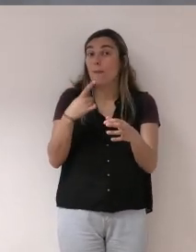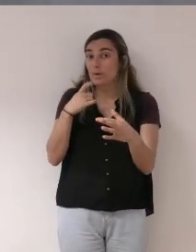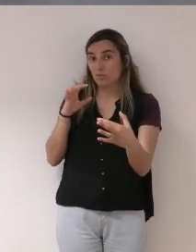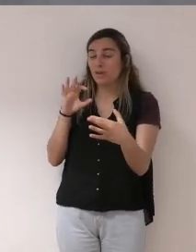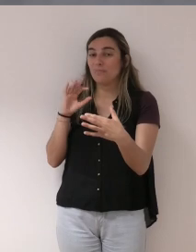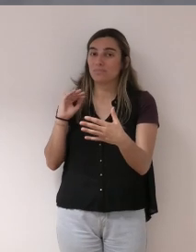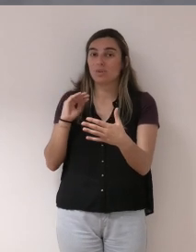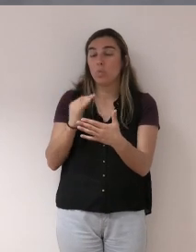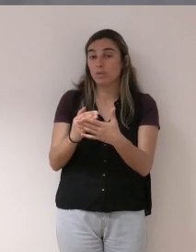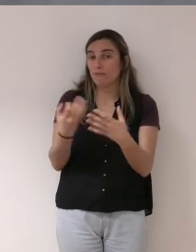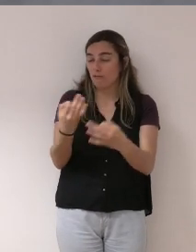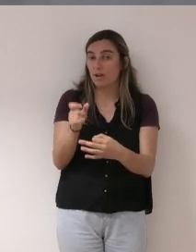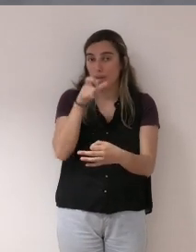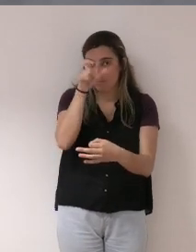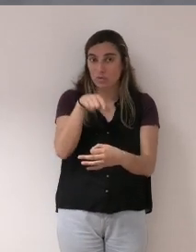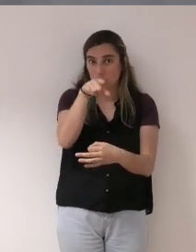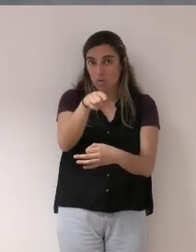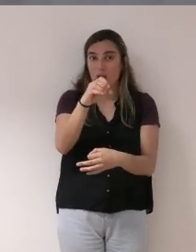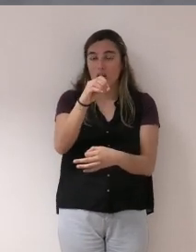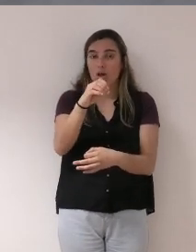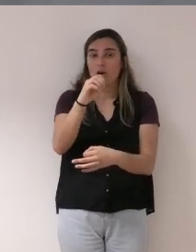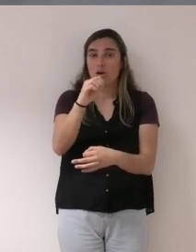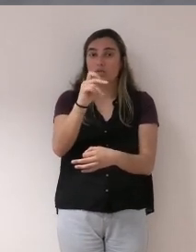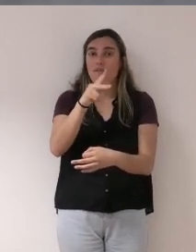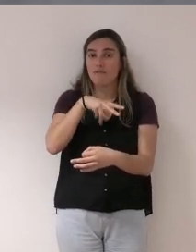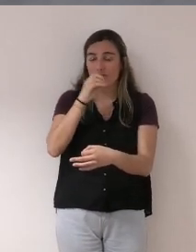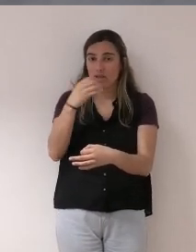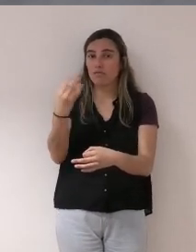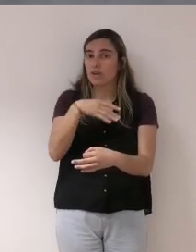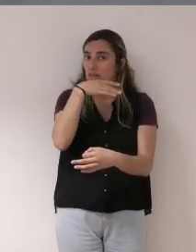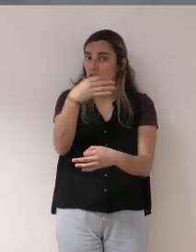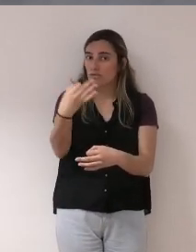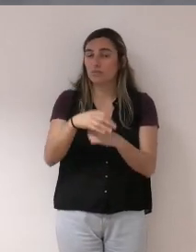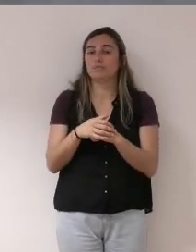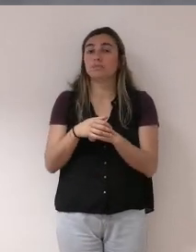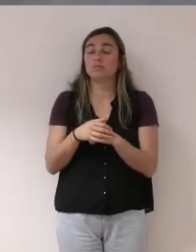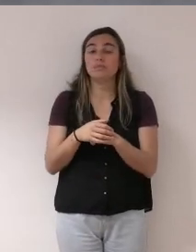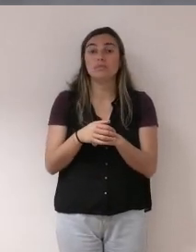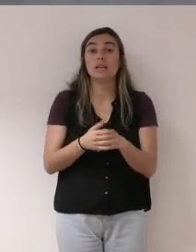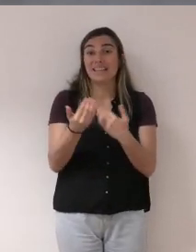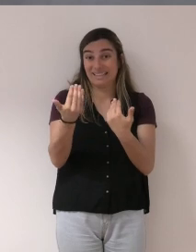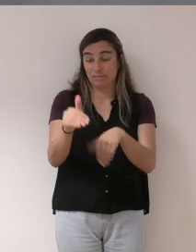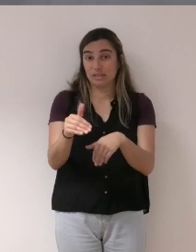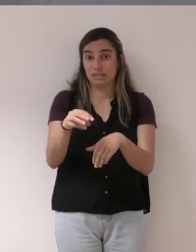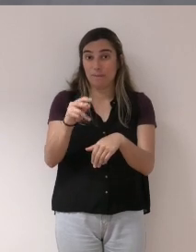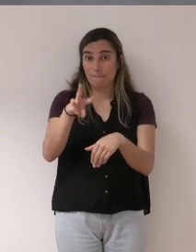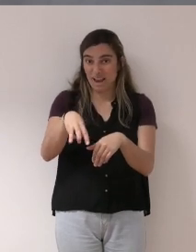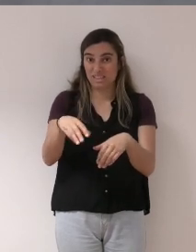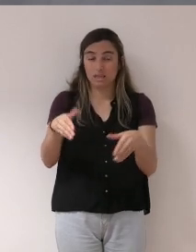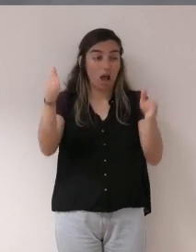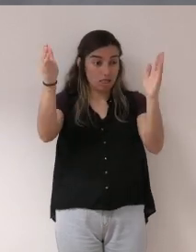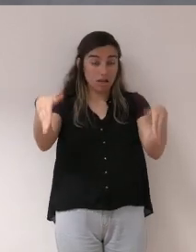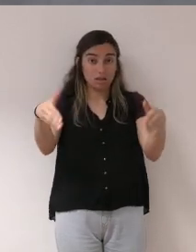do Orvaldo, porque as margens Portanto, podem ser as margens laterais como